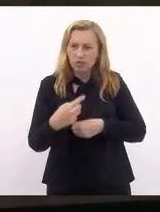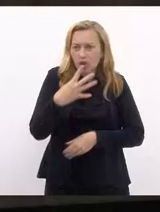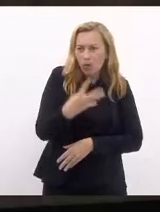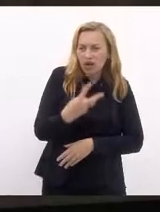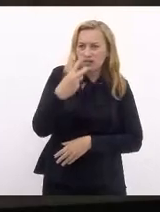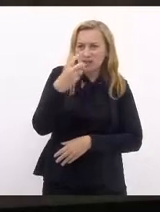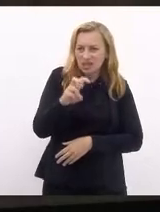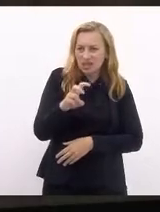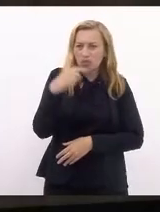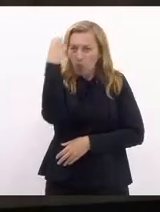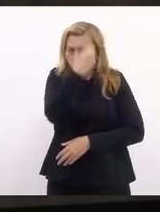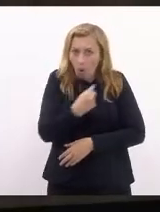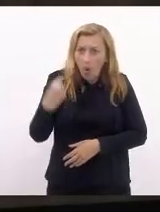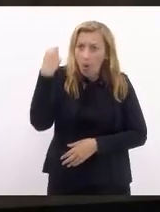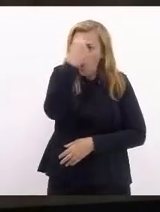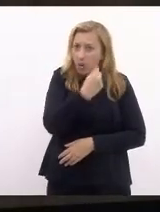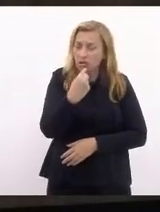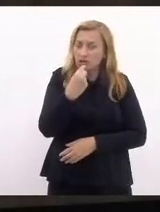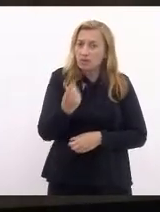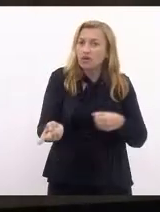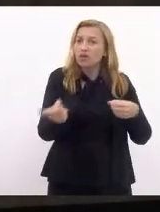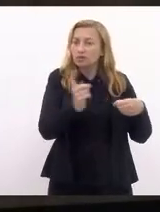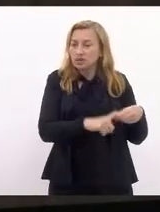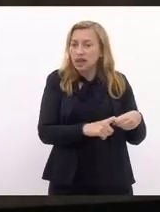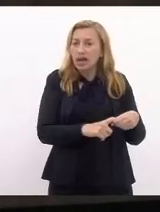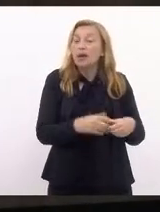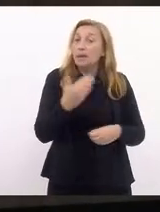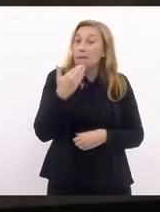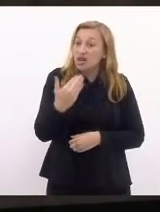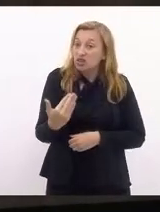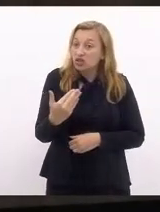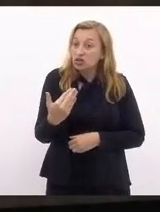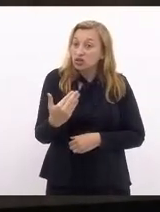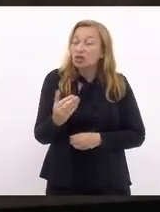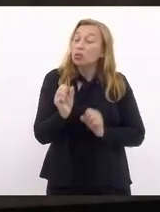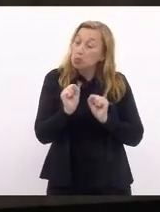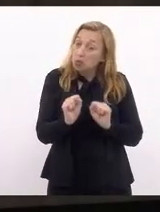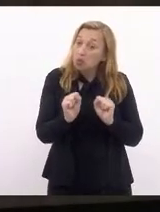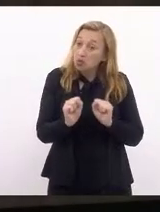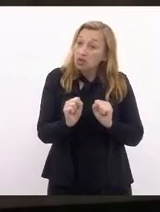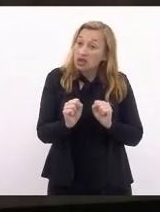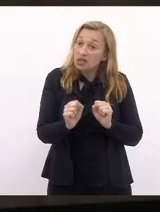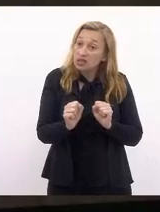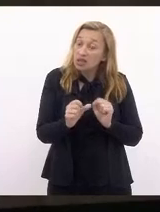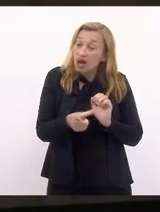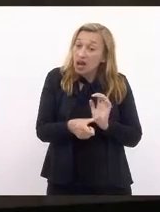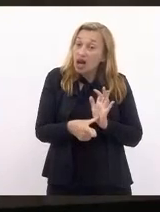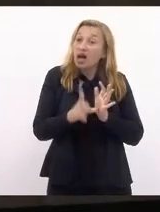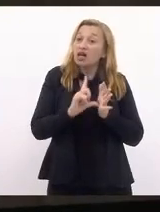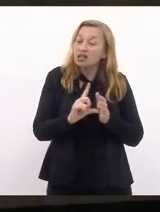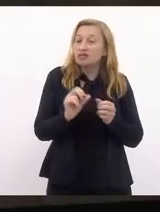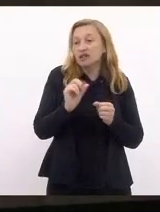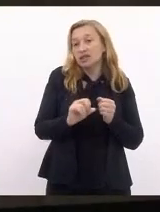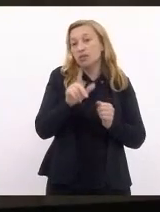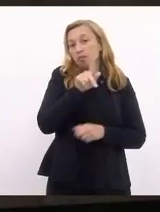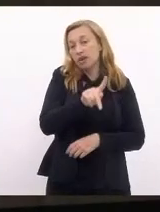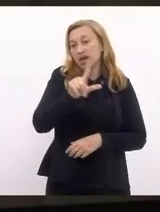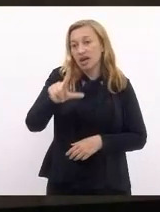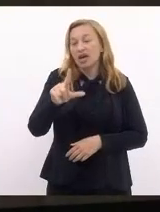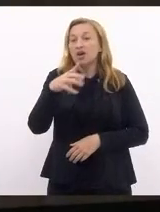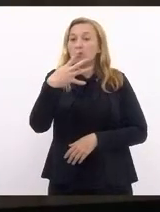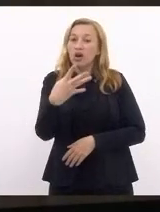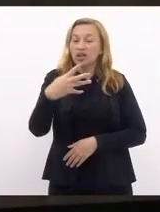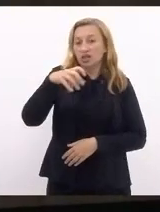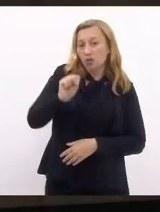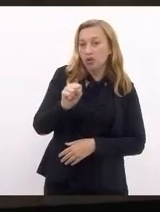45 horas 6 horas para voltar queria pedir se pudesse antecipar a votação do pl